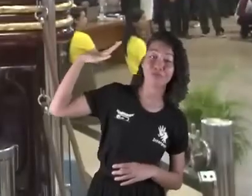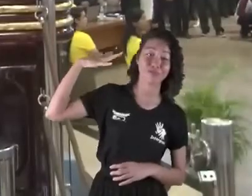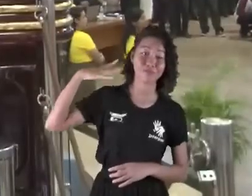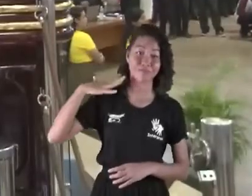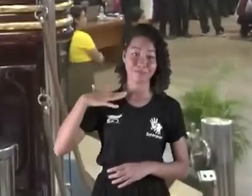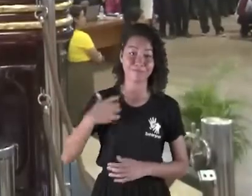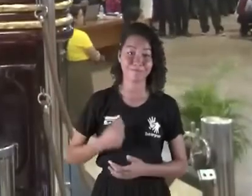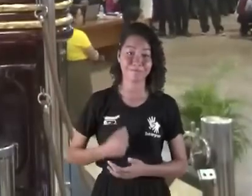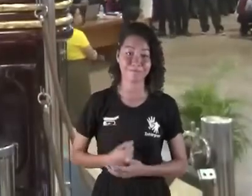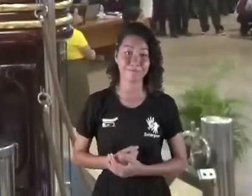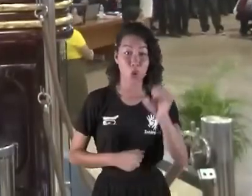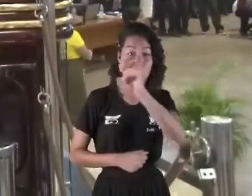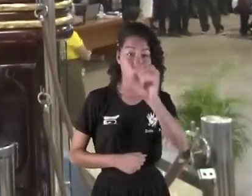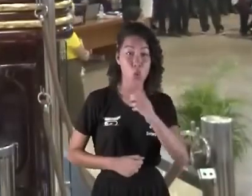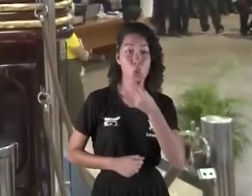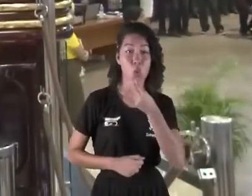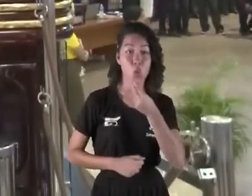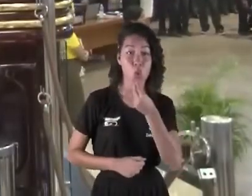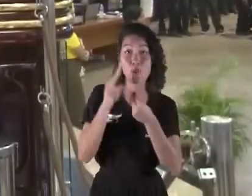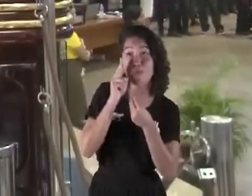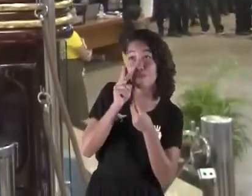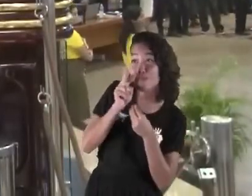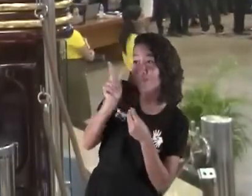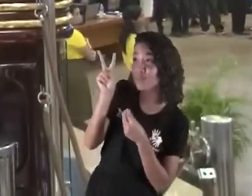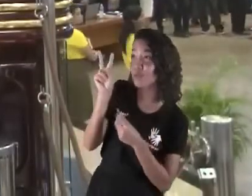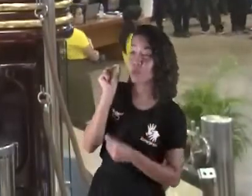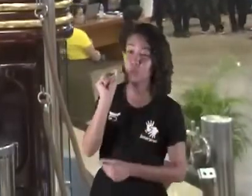Ezequiel viu,